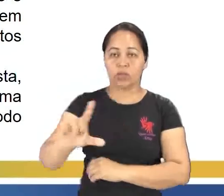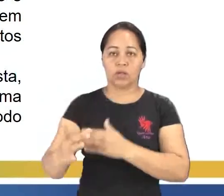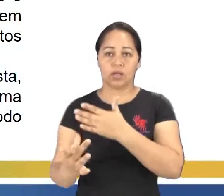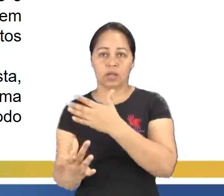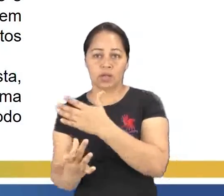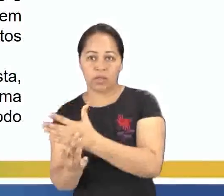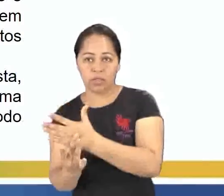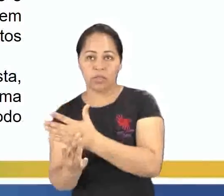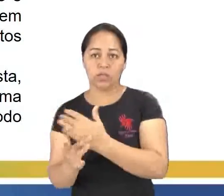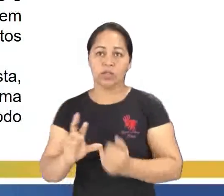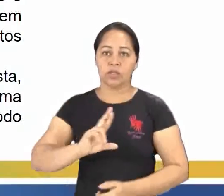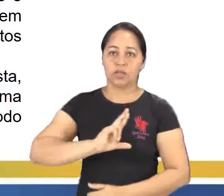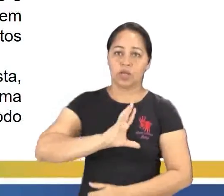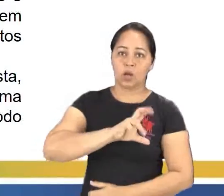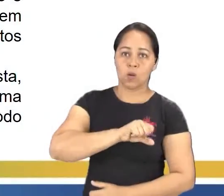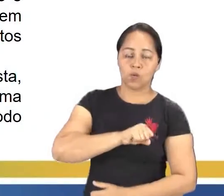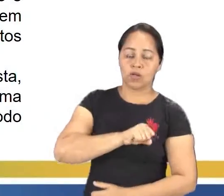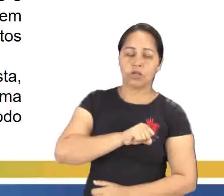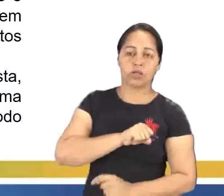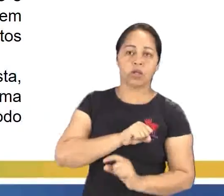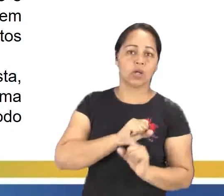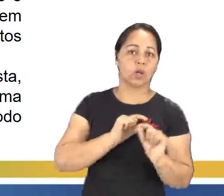literatura romântica,